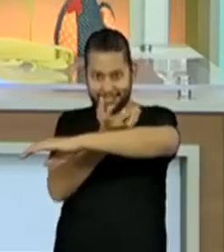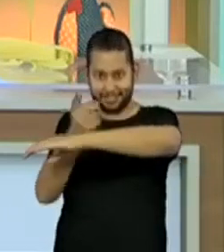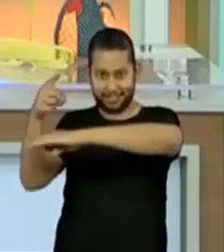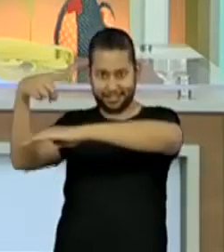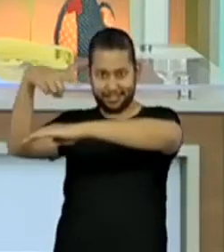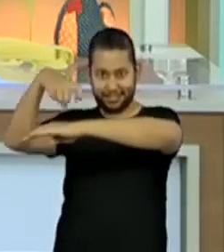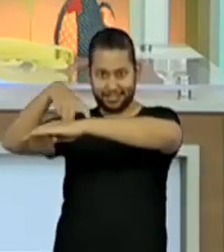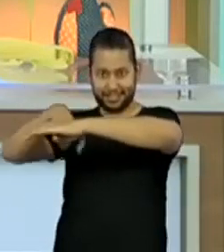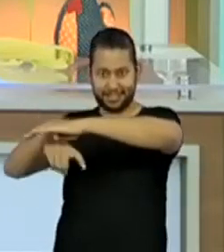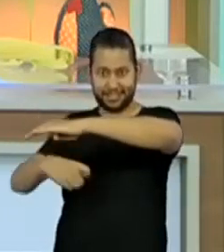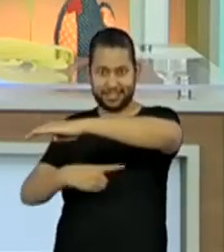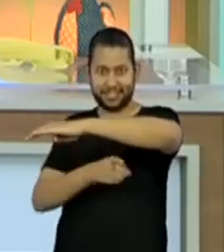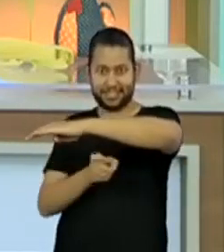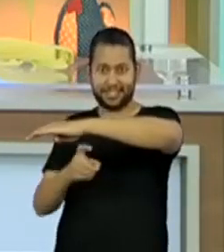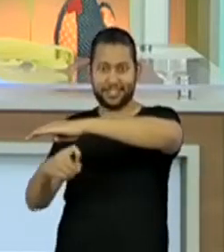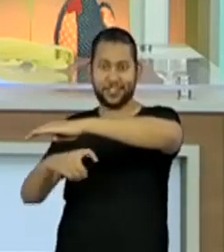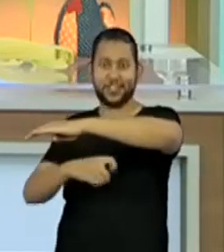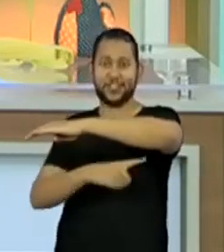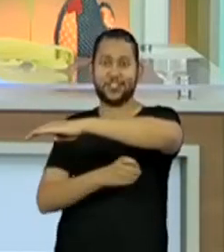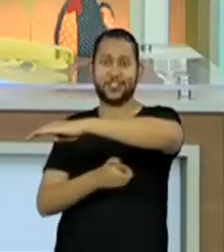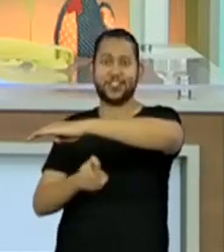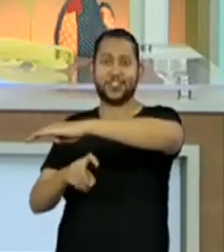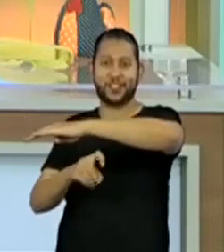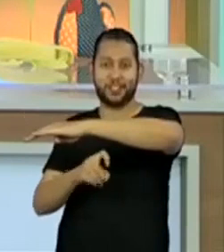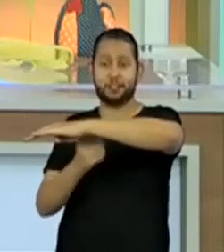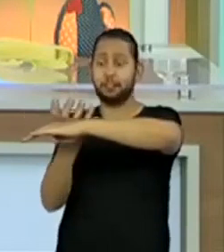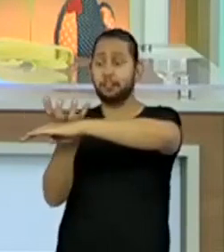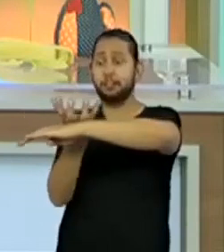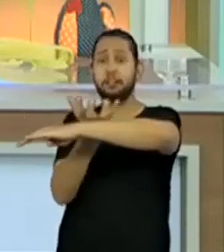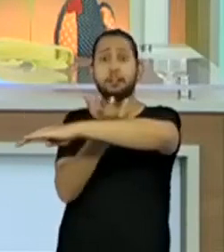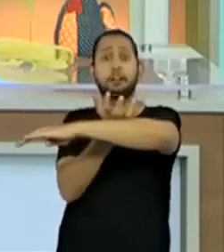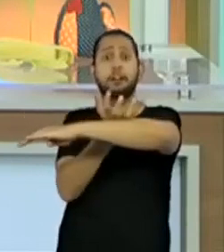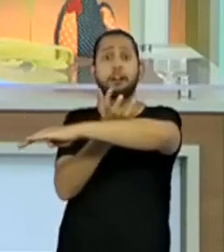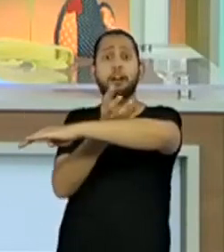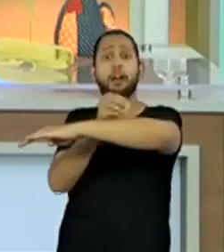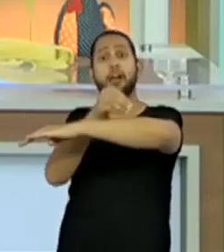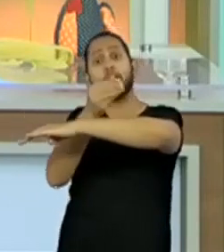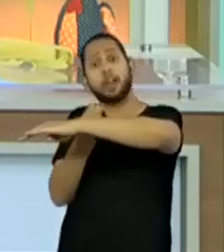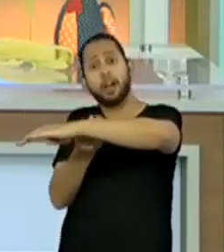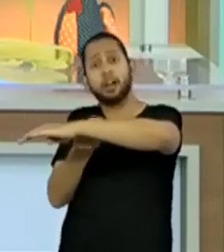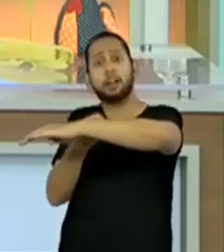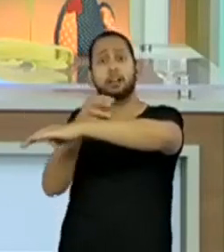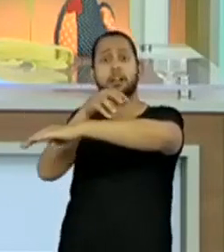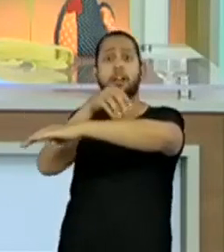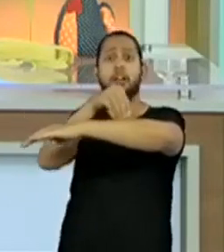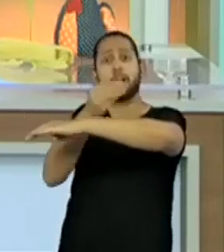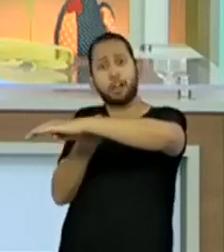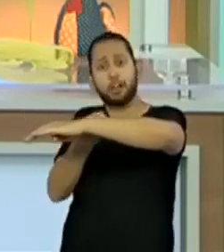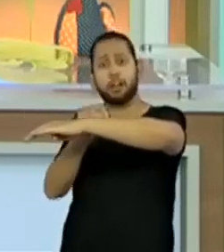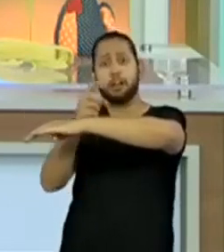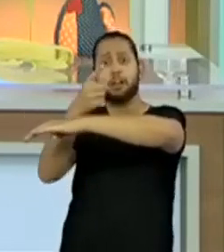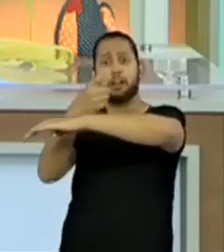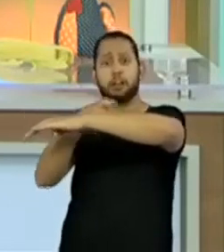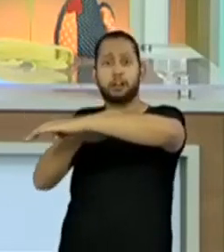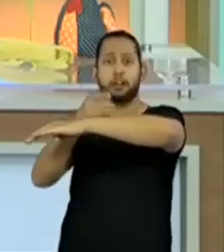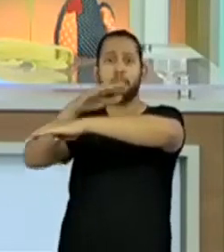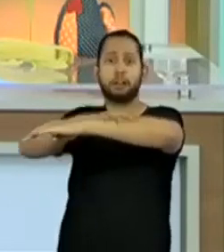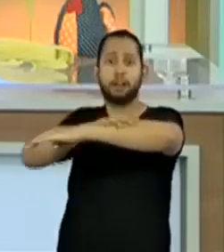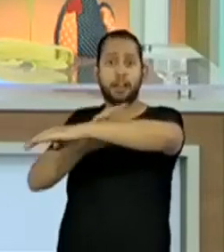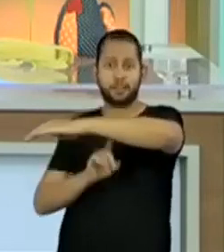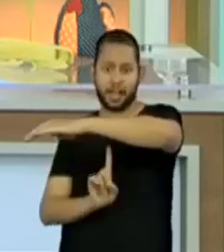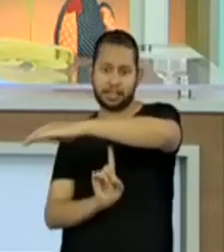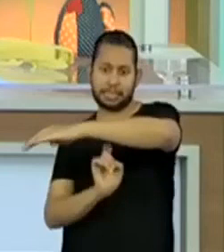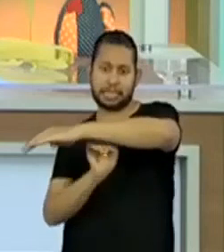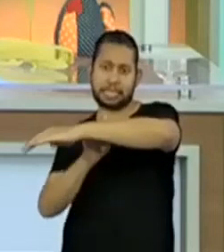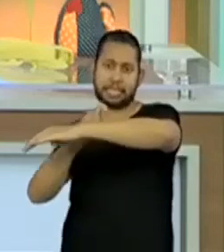noite, elas se alimentam daquelas folhas das plantas que caíram sobre o solo. Elas não vão subir na planta